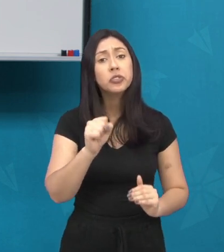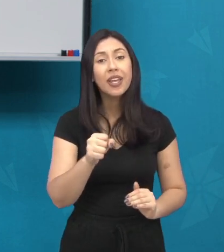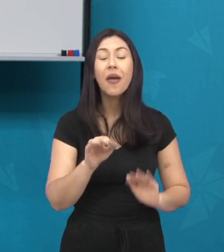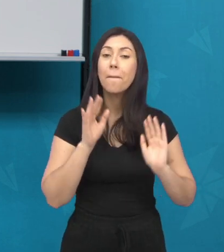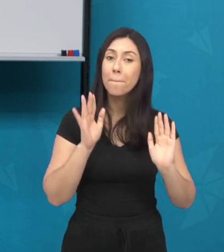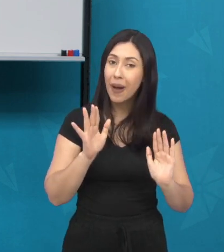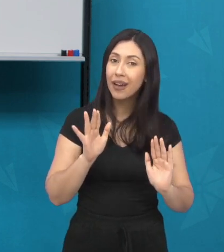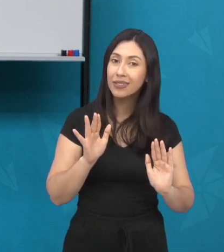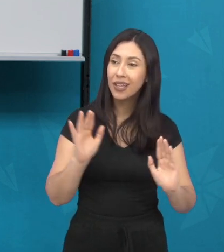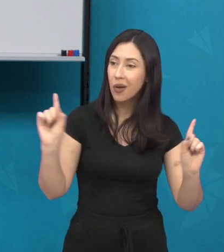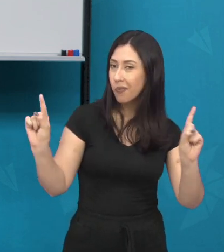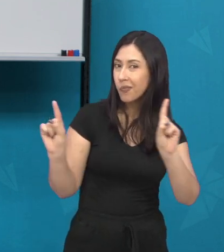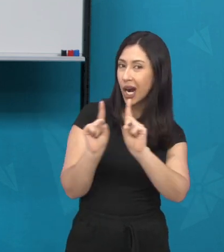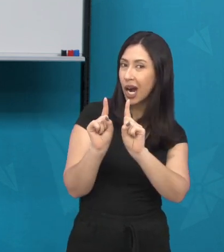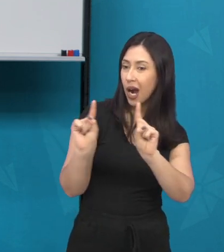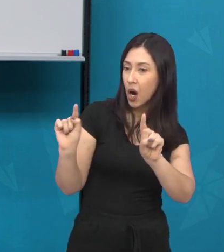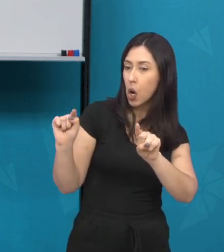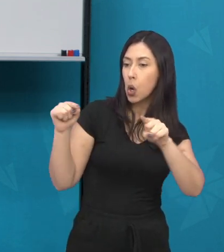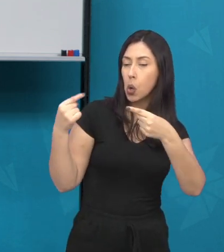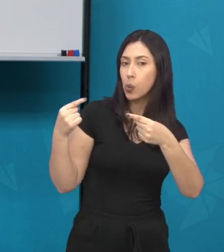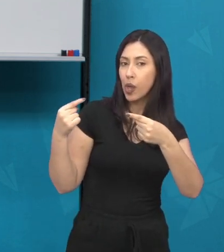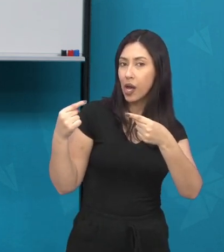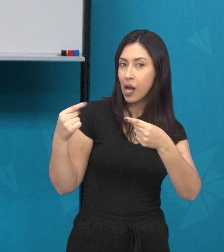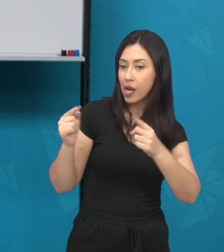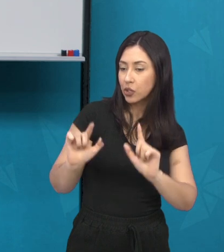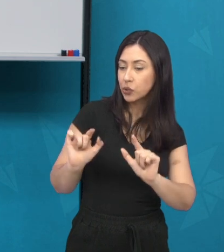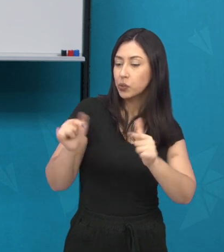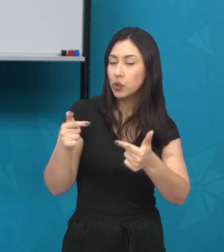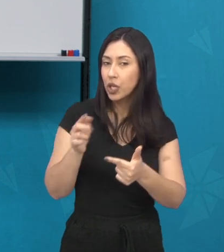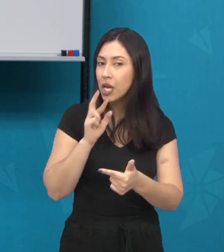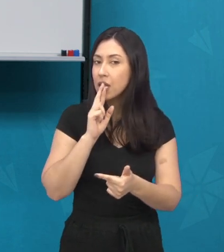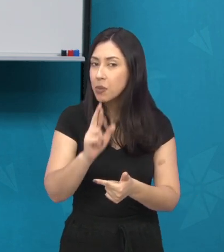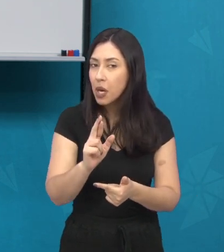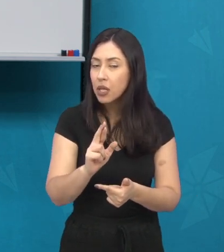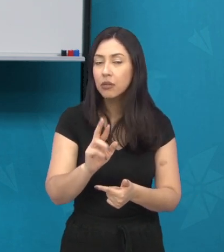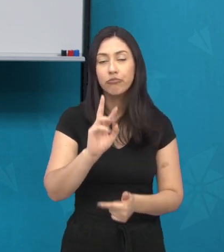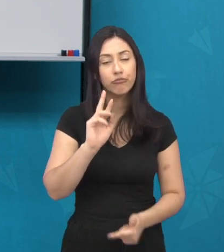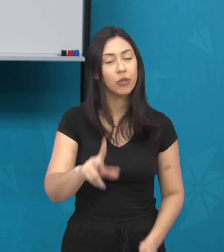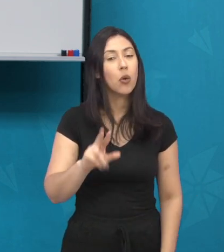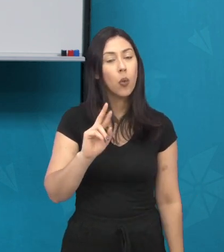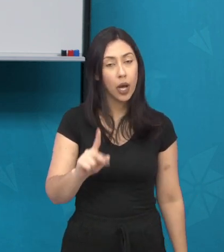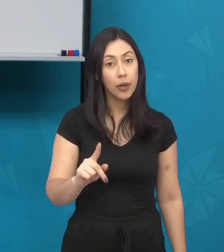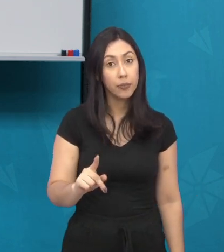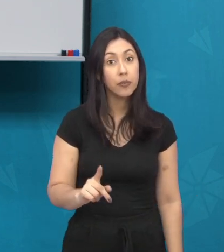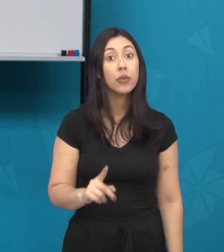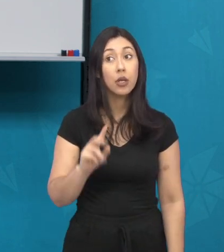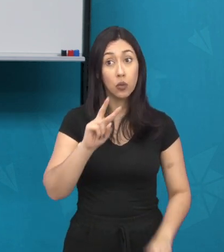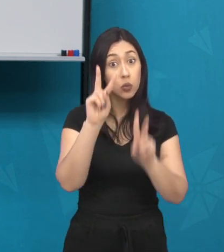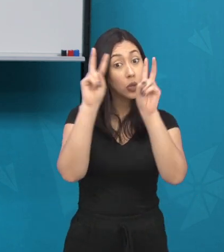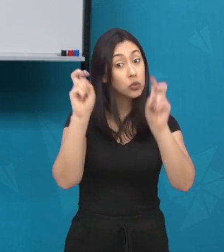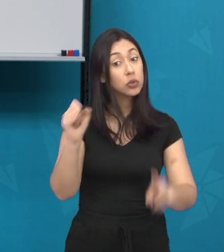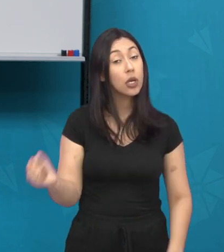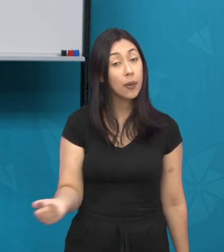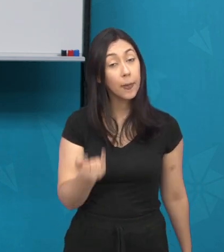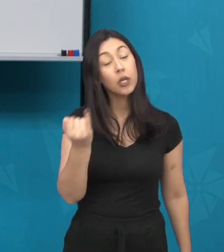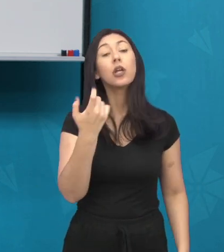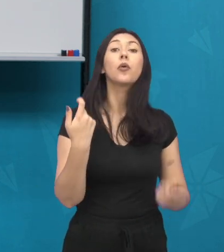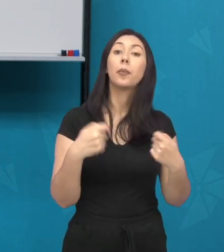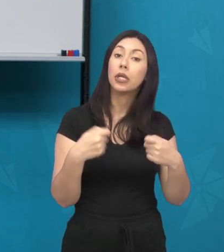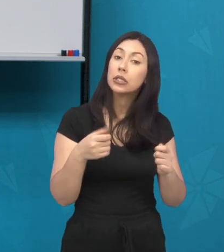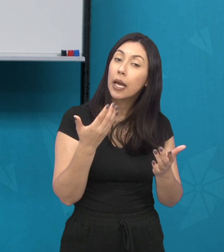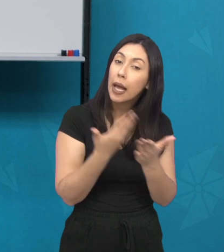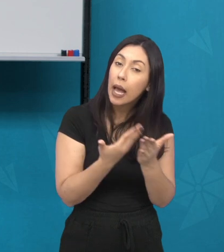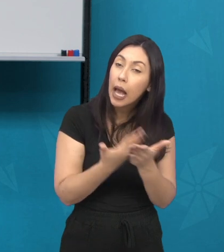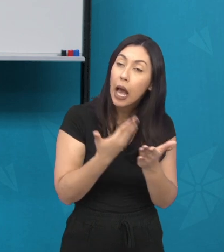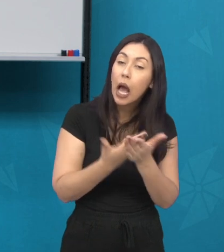não certo é esse assunto cai muito em prova estudem e revisem bastante esse esse